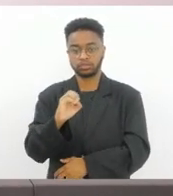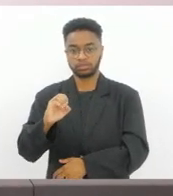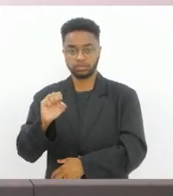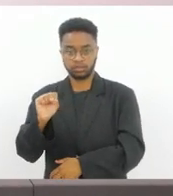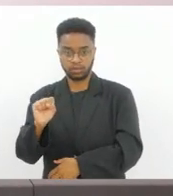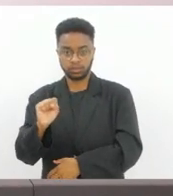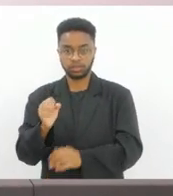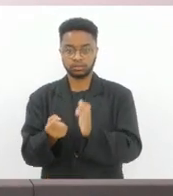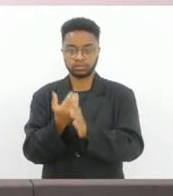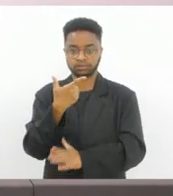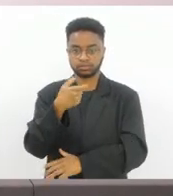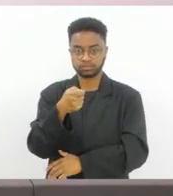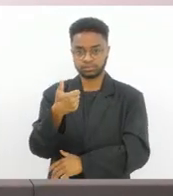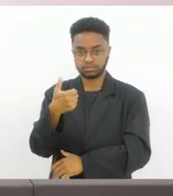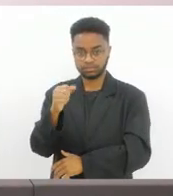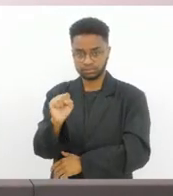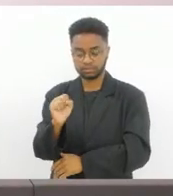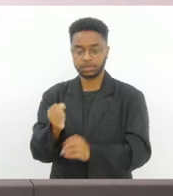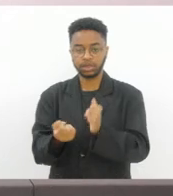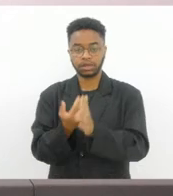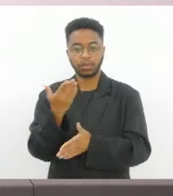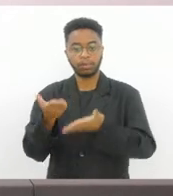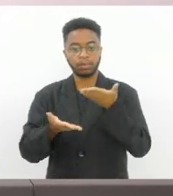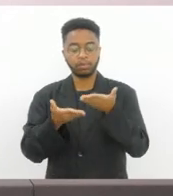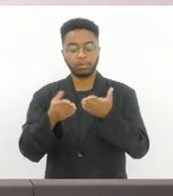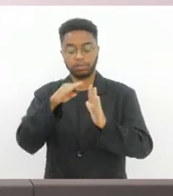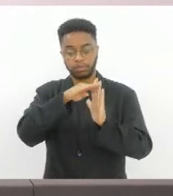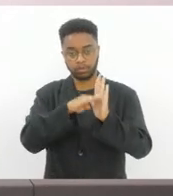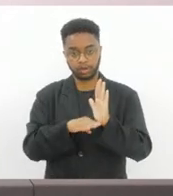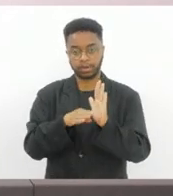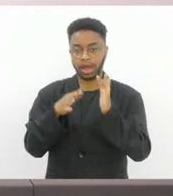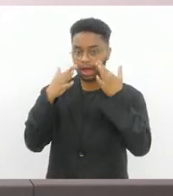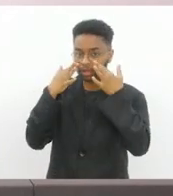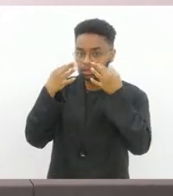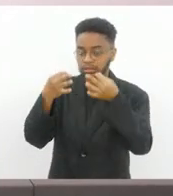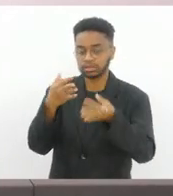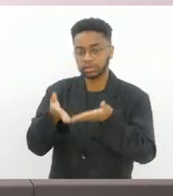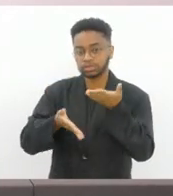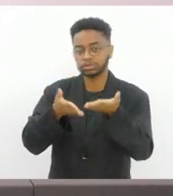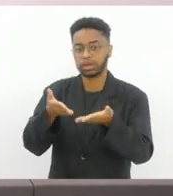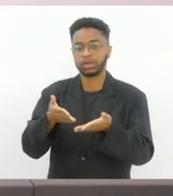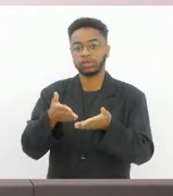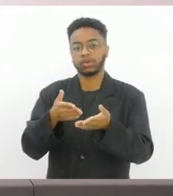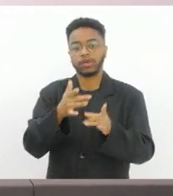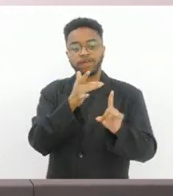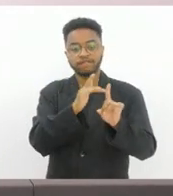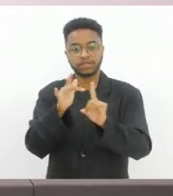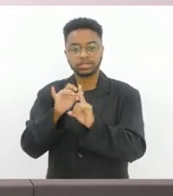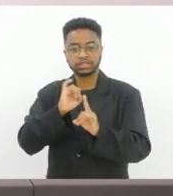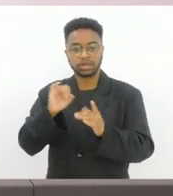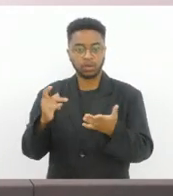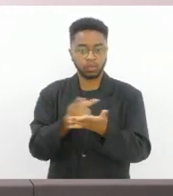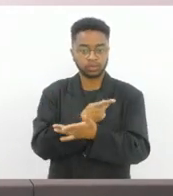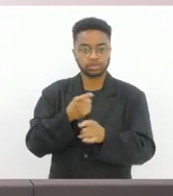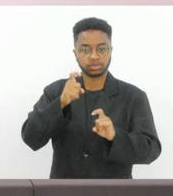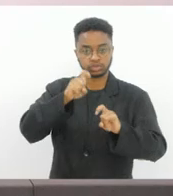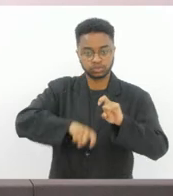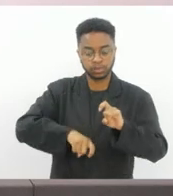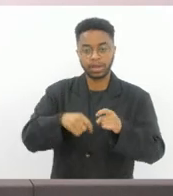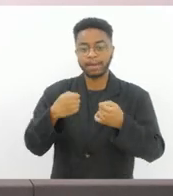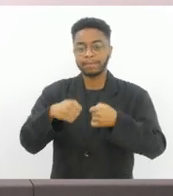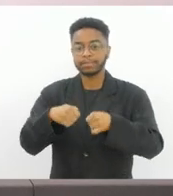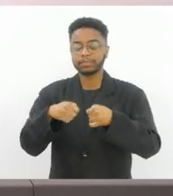8.008, de 2018, que institui o Programa de Atenção às Vítimas de Estupro, decreta que, sempre que possível, a